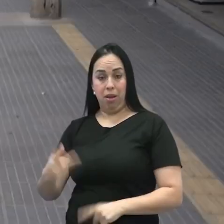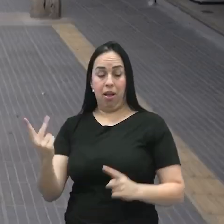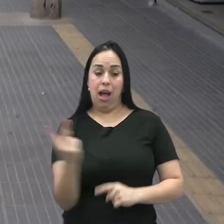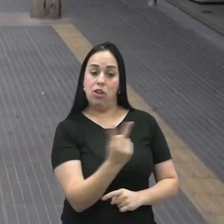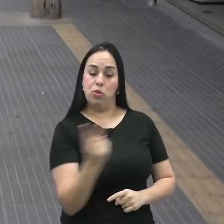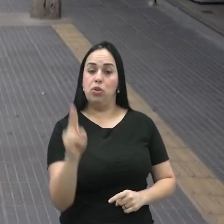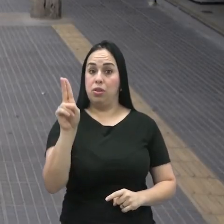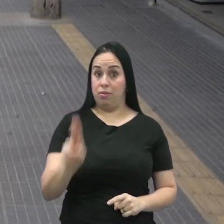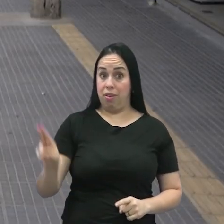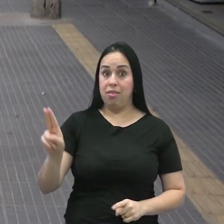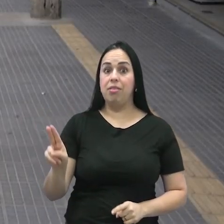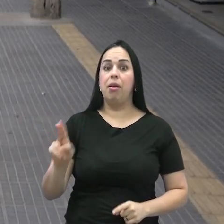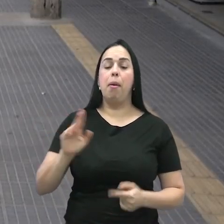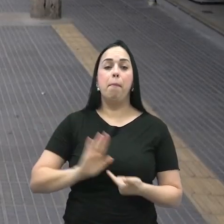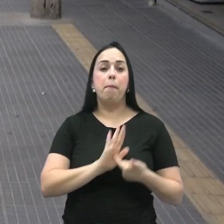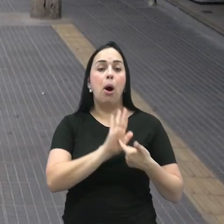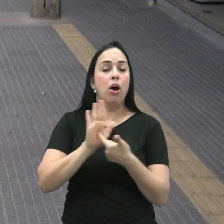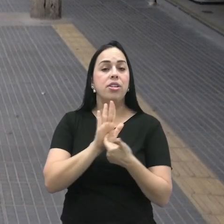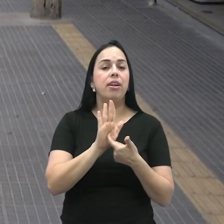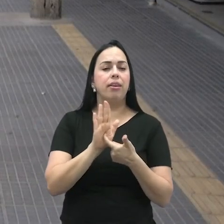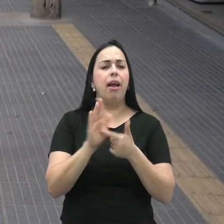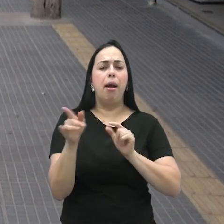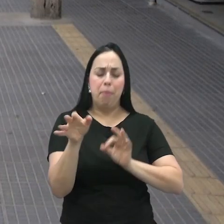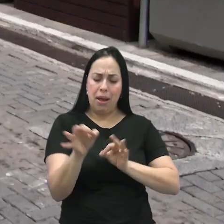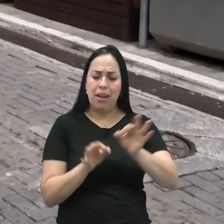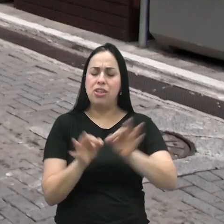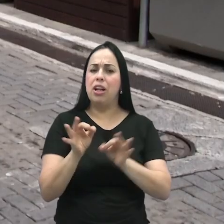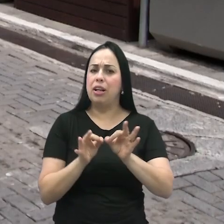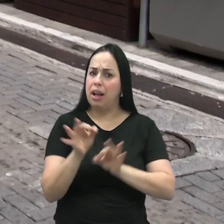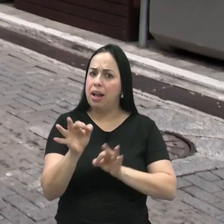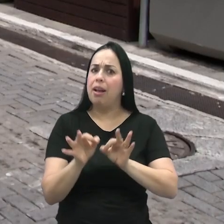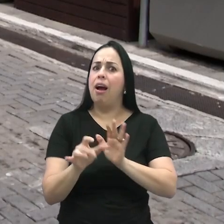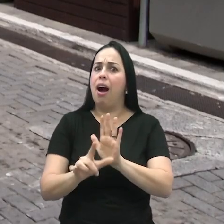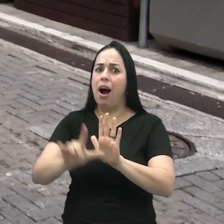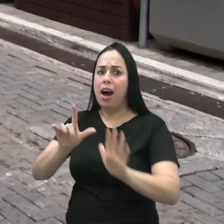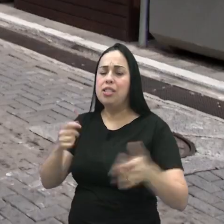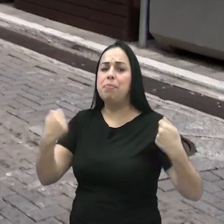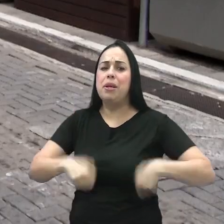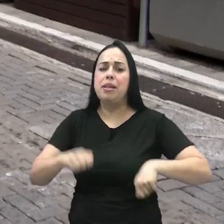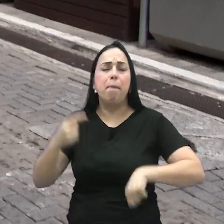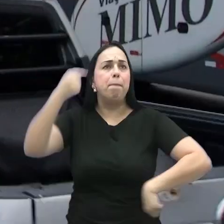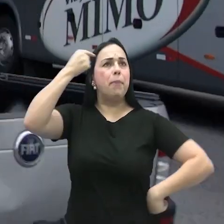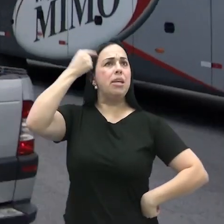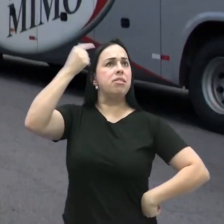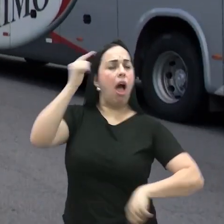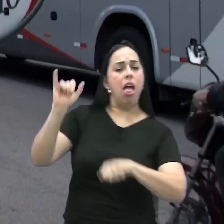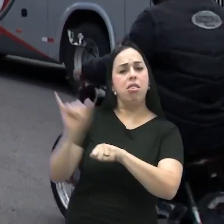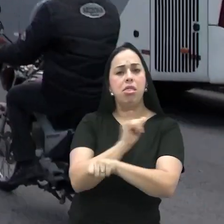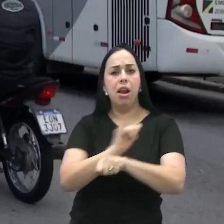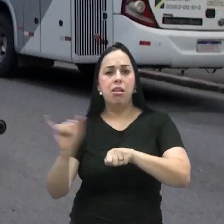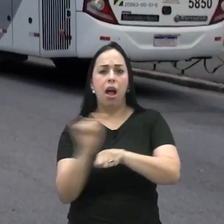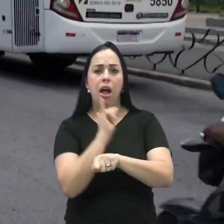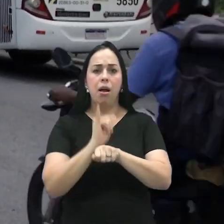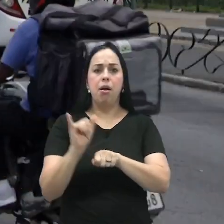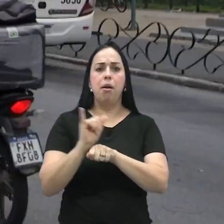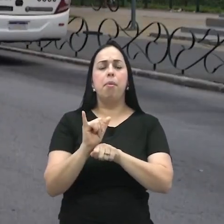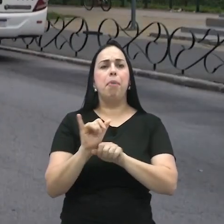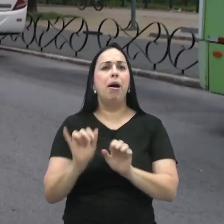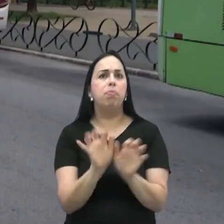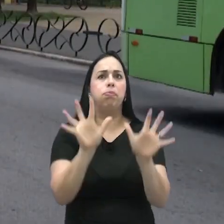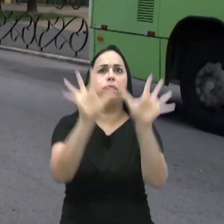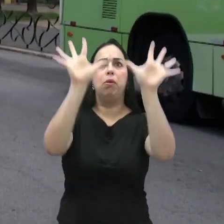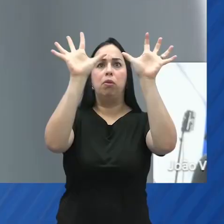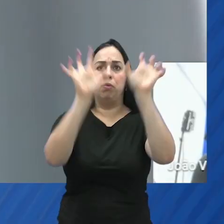Lisboa apontou que um bom planejamento urbano deve pensar em alternativas para minimizar os impactos